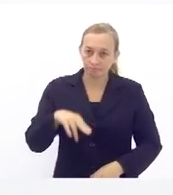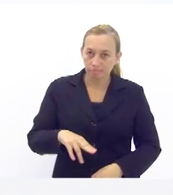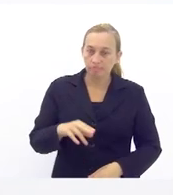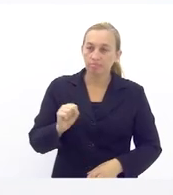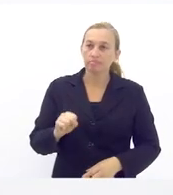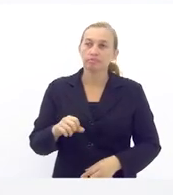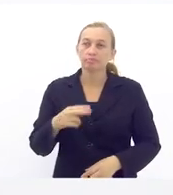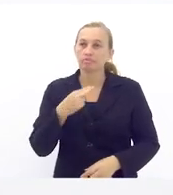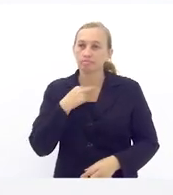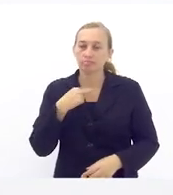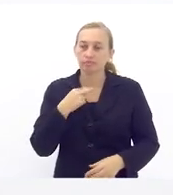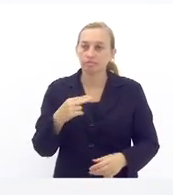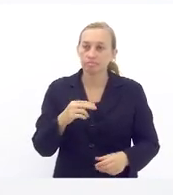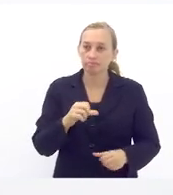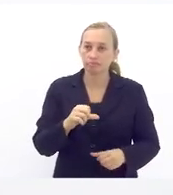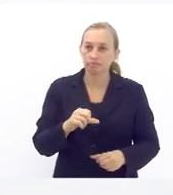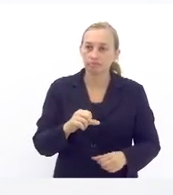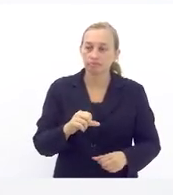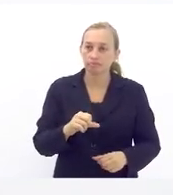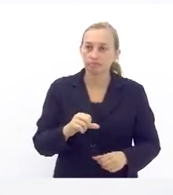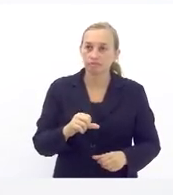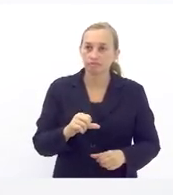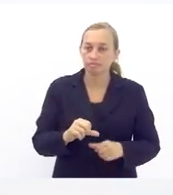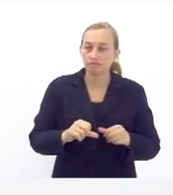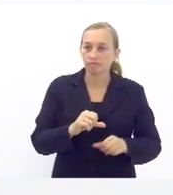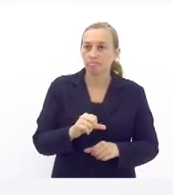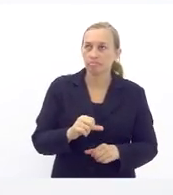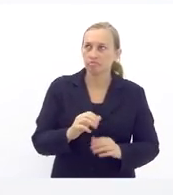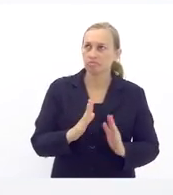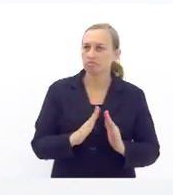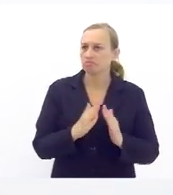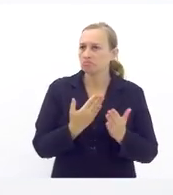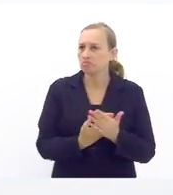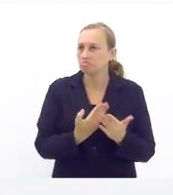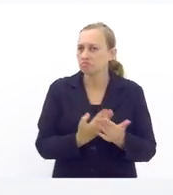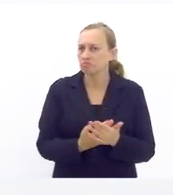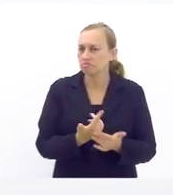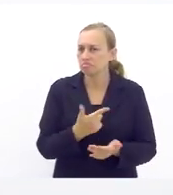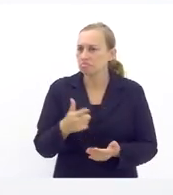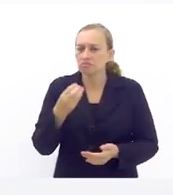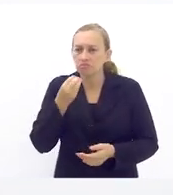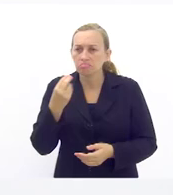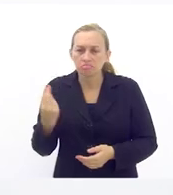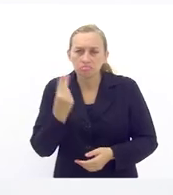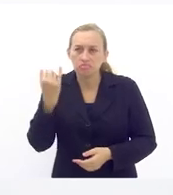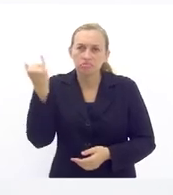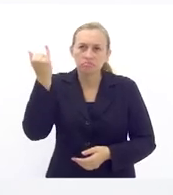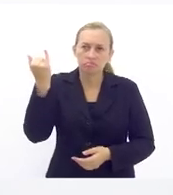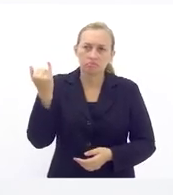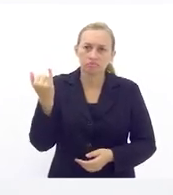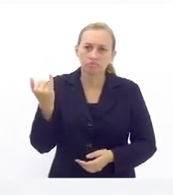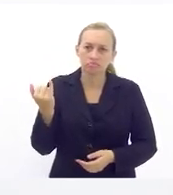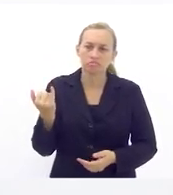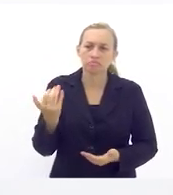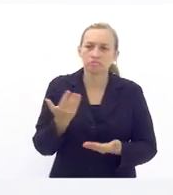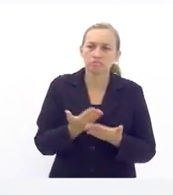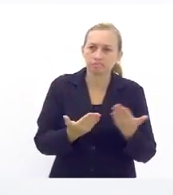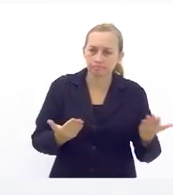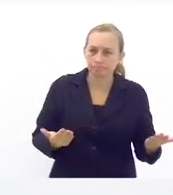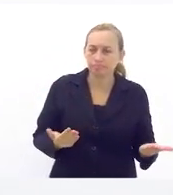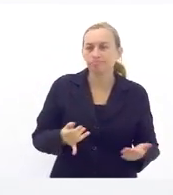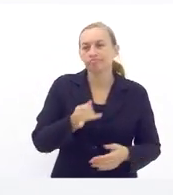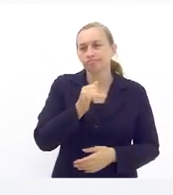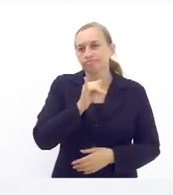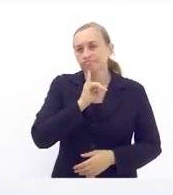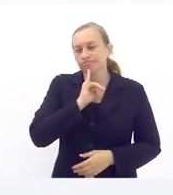uma escola sem sede uma escola um sede provisória porque esse é o primeiro passo para ela Deixar de existir infelizmente